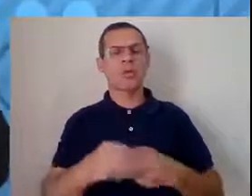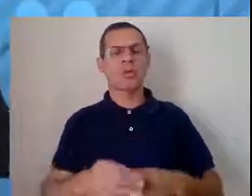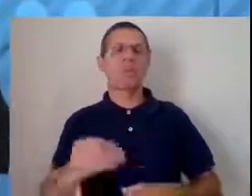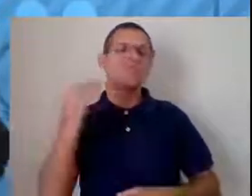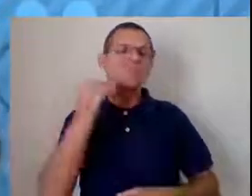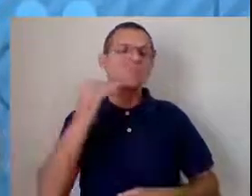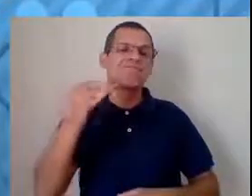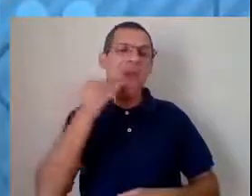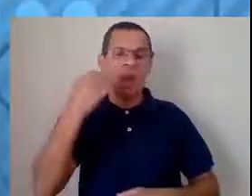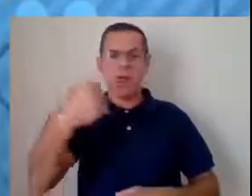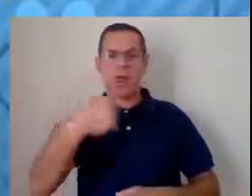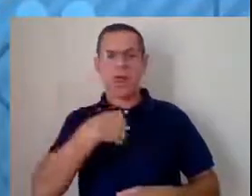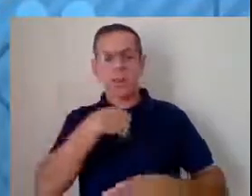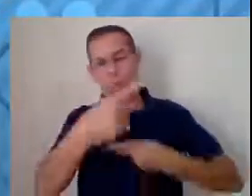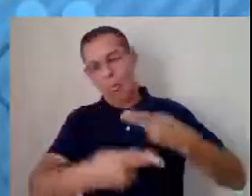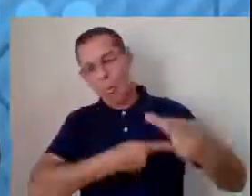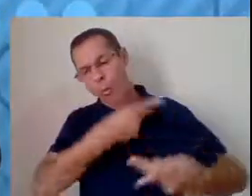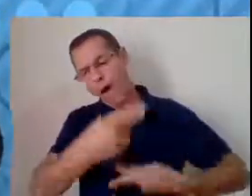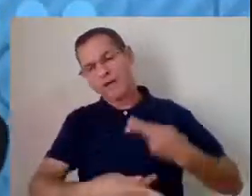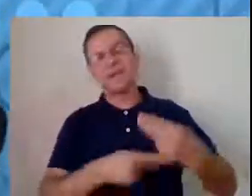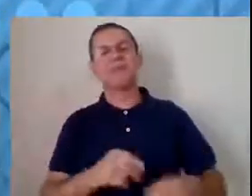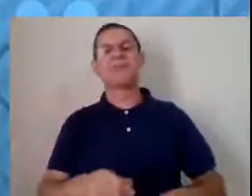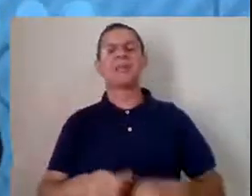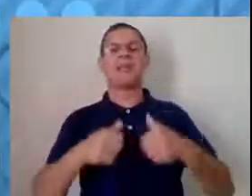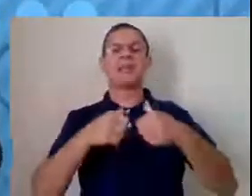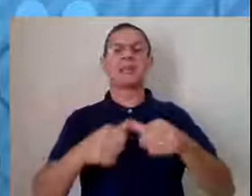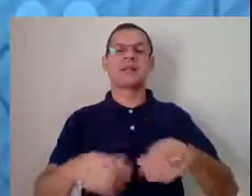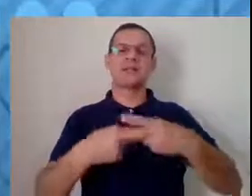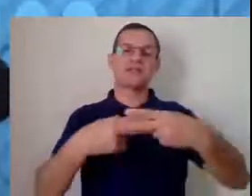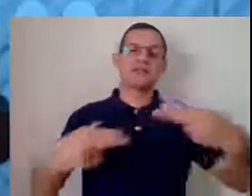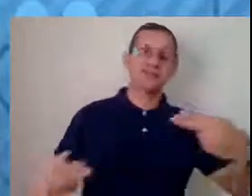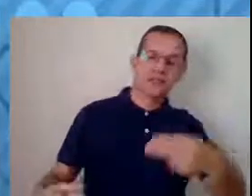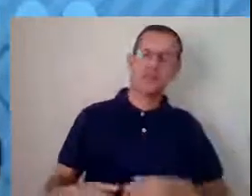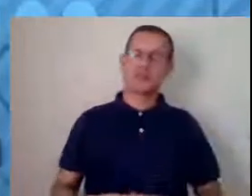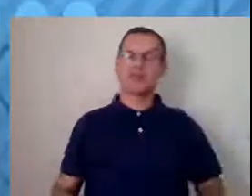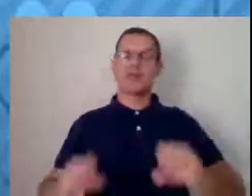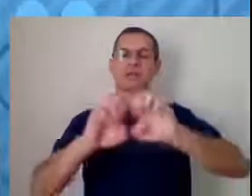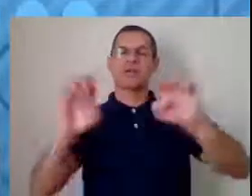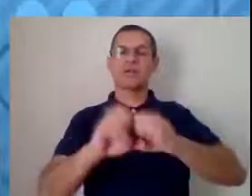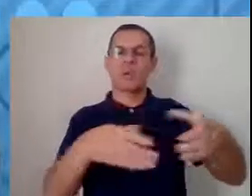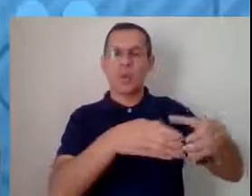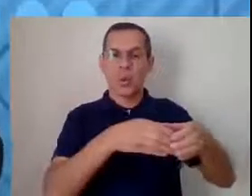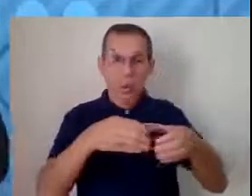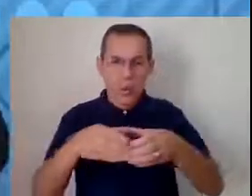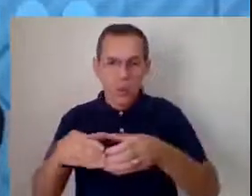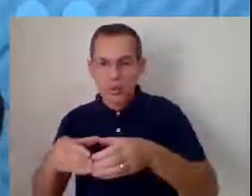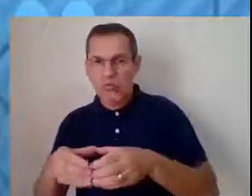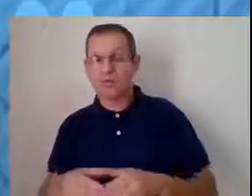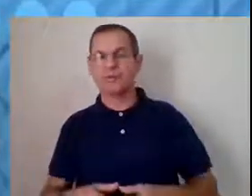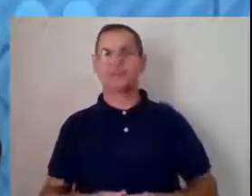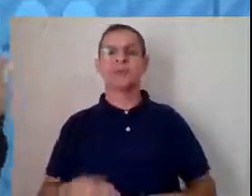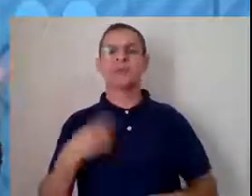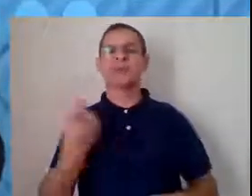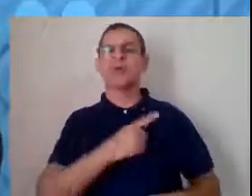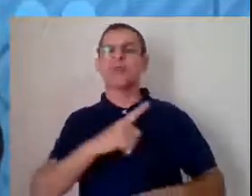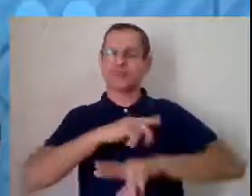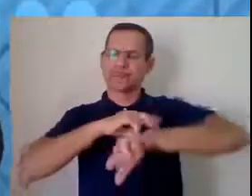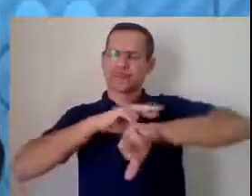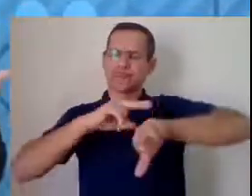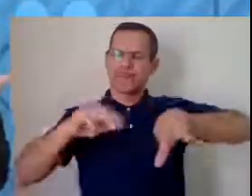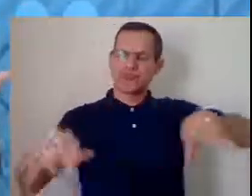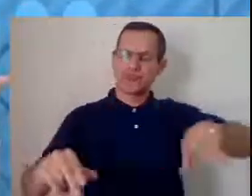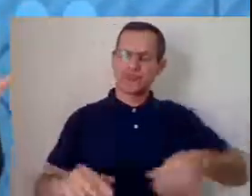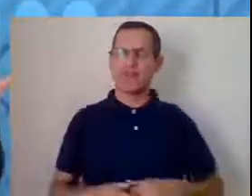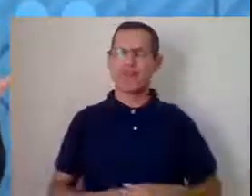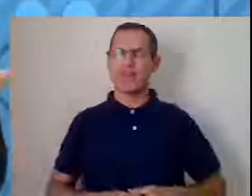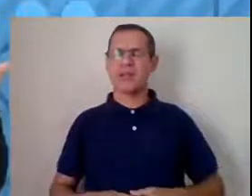clara. Eu vou dizer quem são aqueles elementos que compõem aquele conjunto. Tá? Nós temos uma série de formas